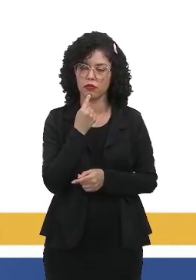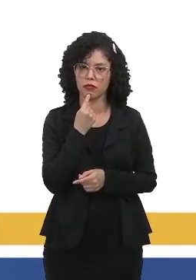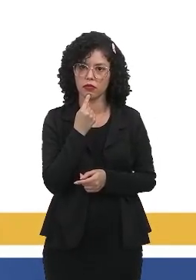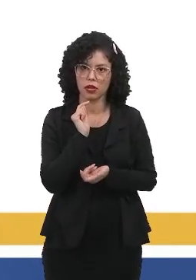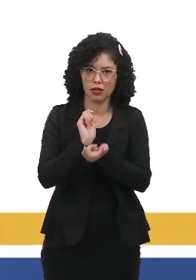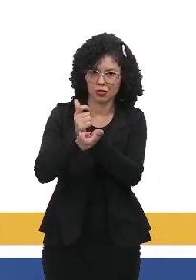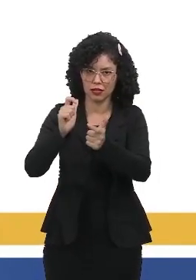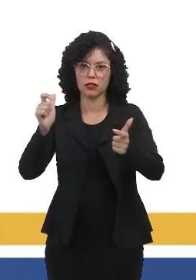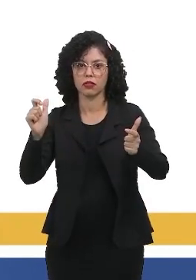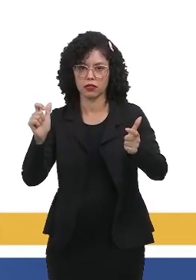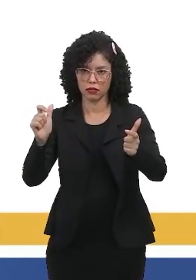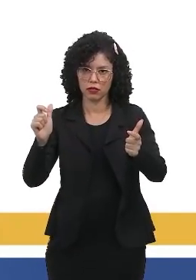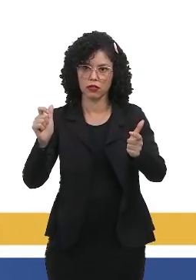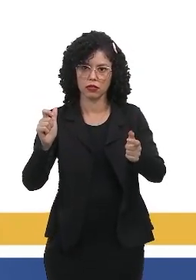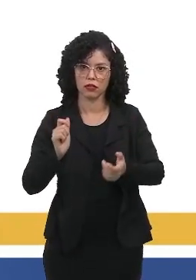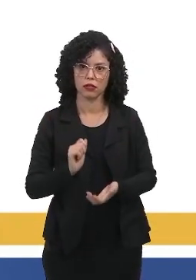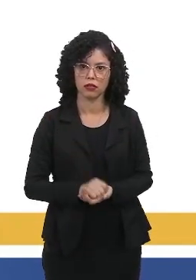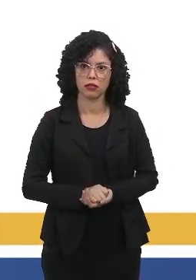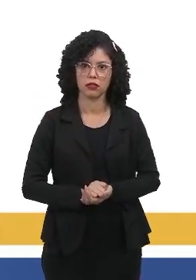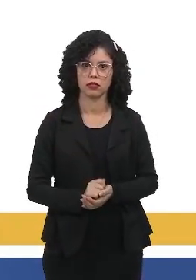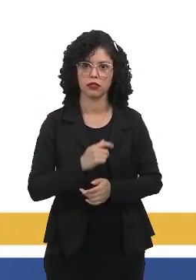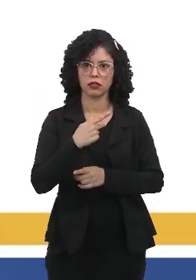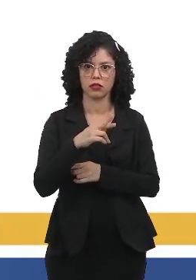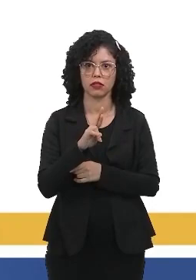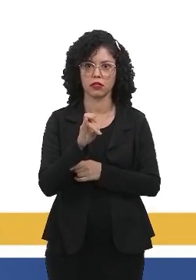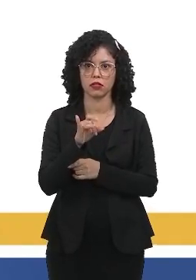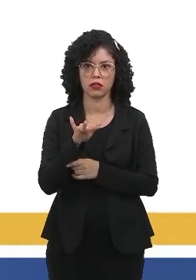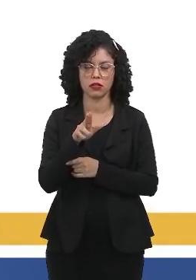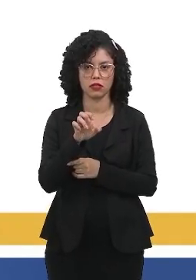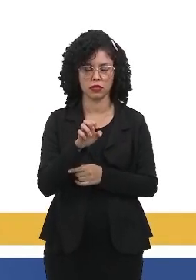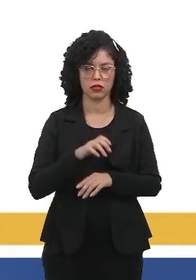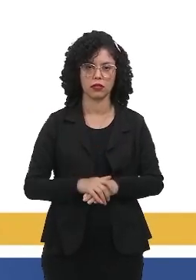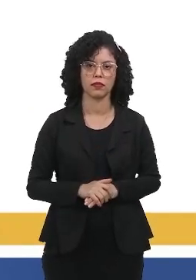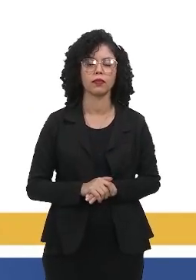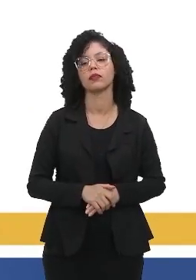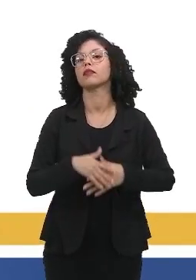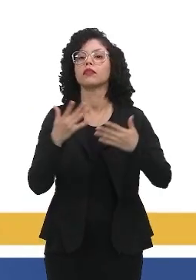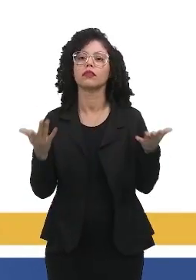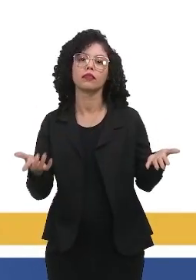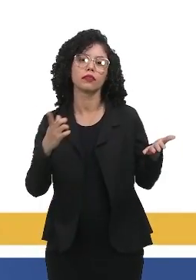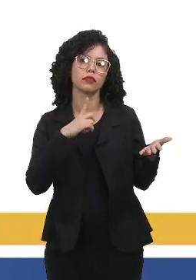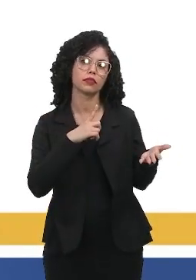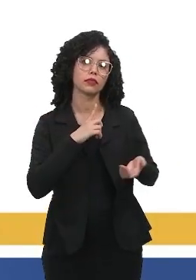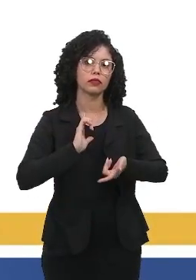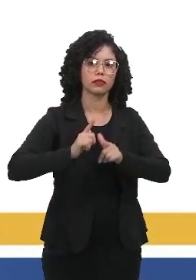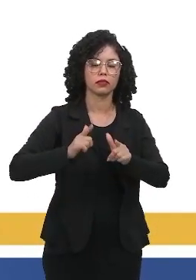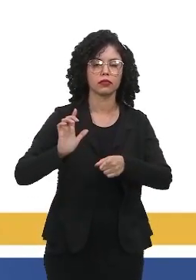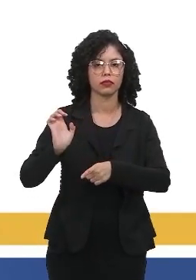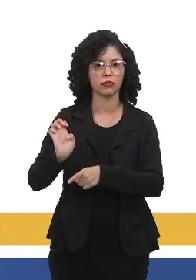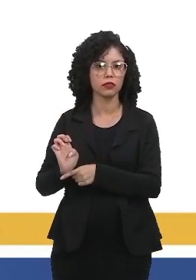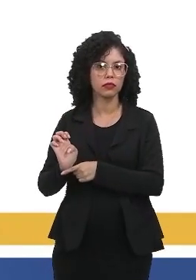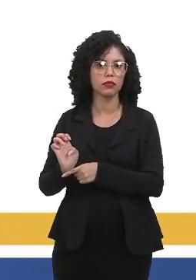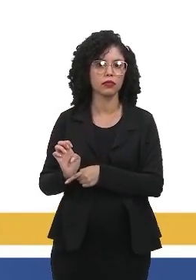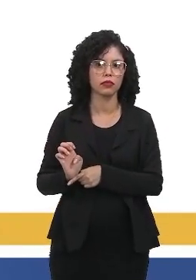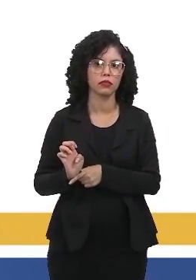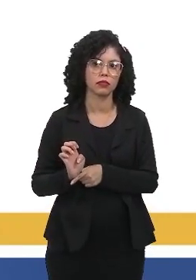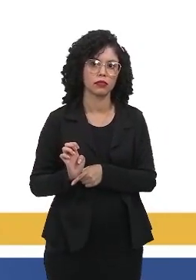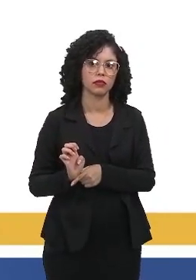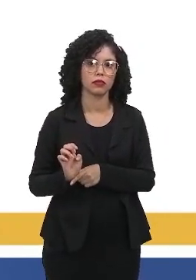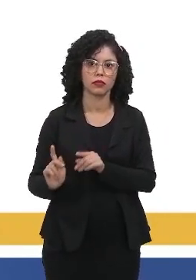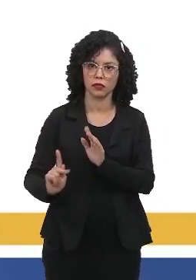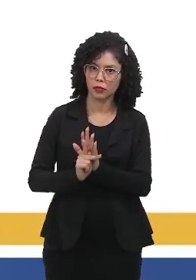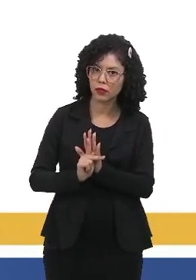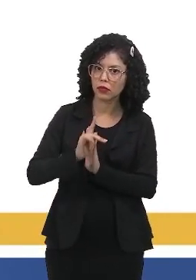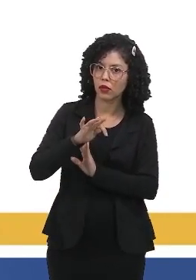exagerada né e imagem repugnante então nós temos ali e a inconfidência em